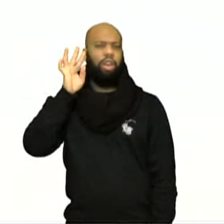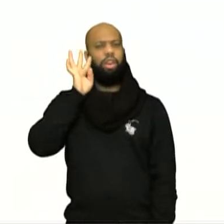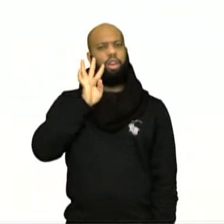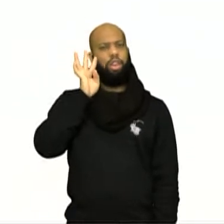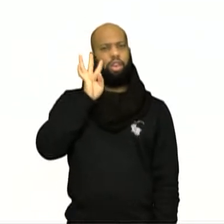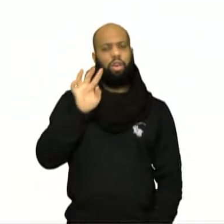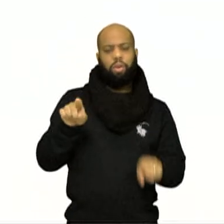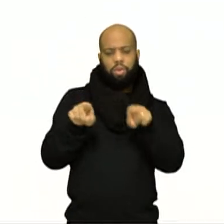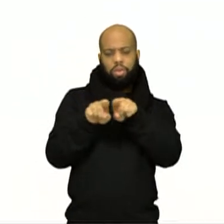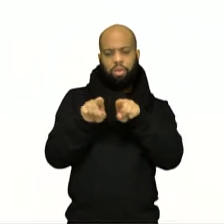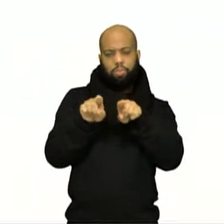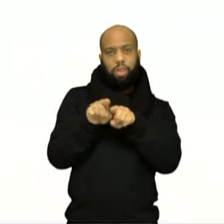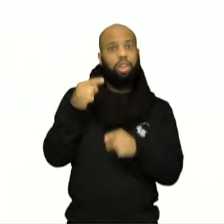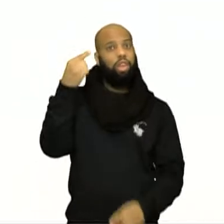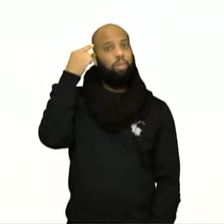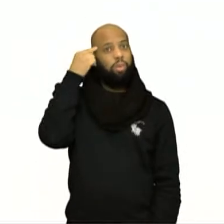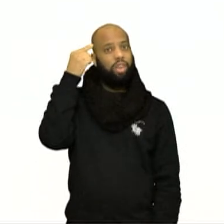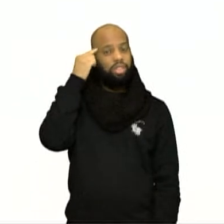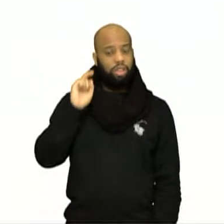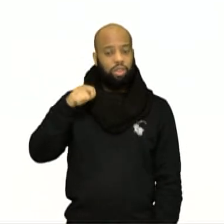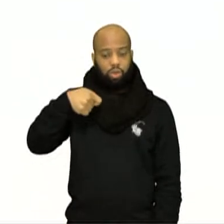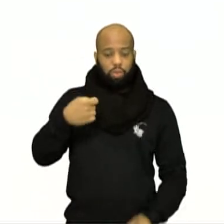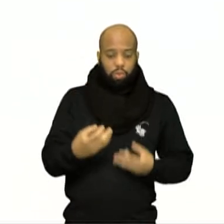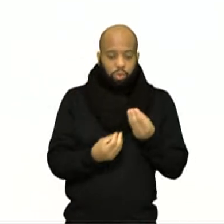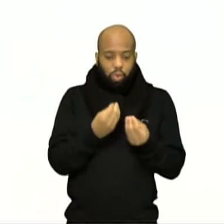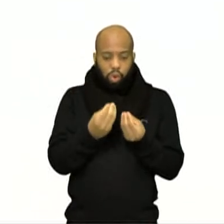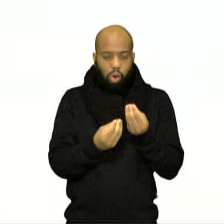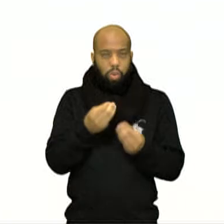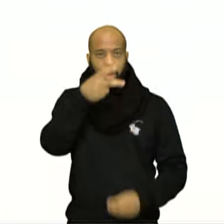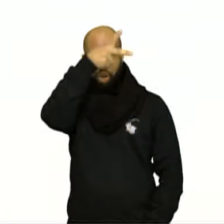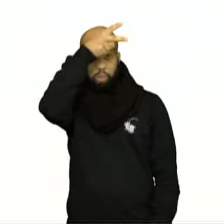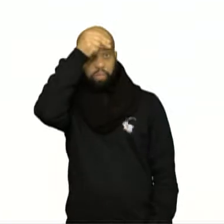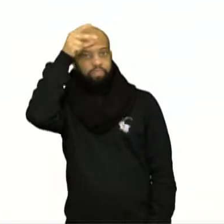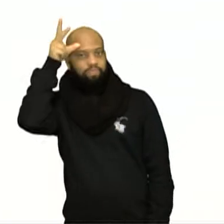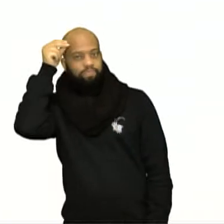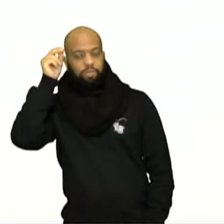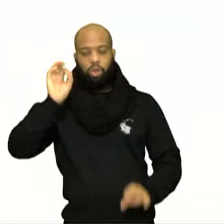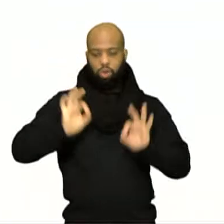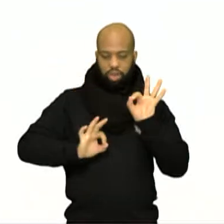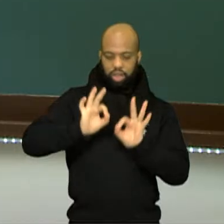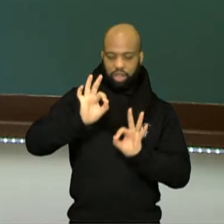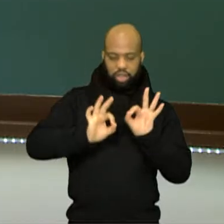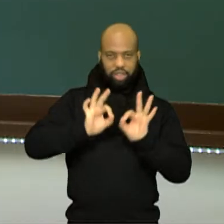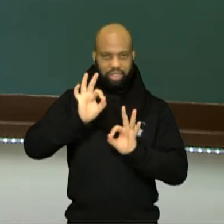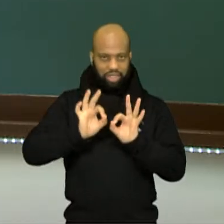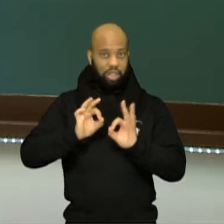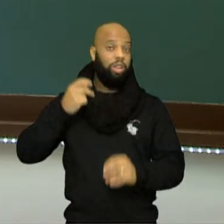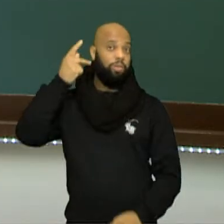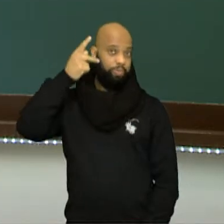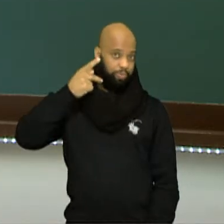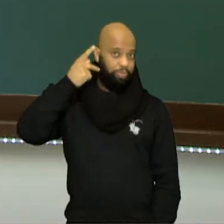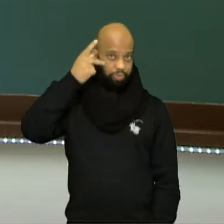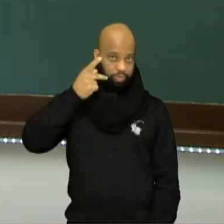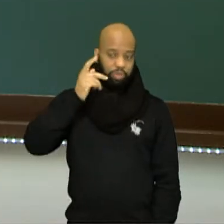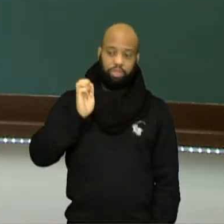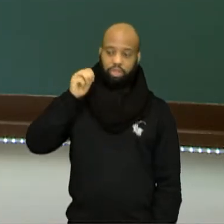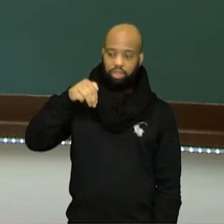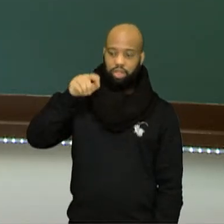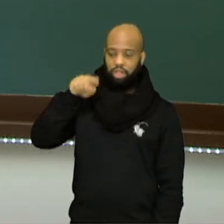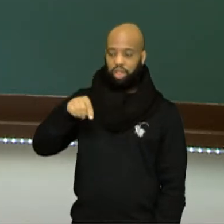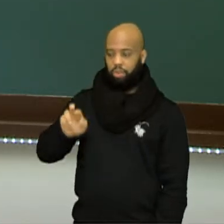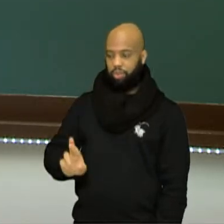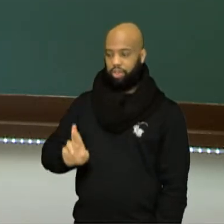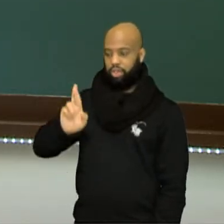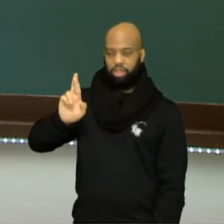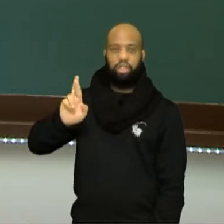legal pensar sobre como os municípios se organizam politicamente, por exemplo. Quem são os